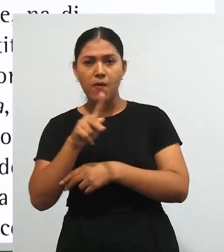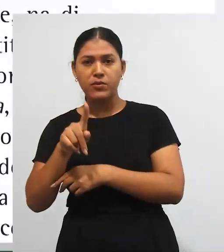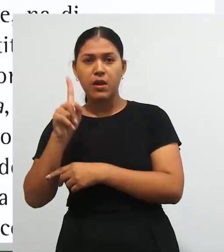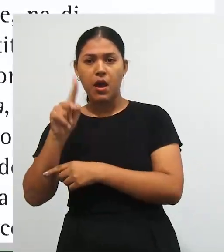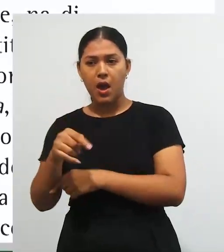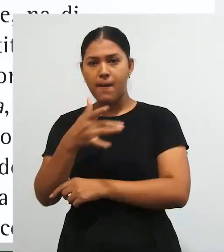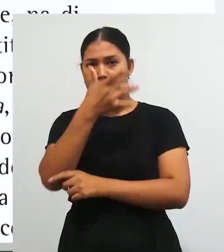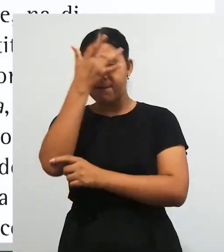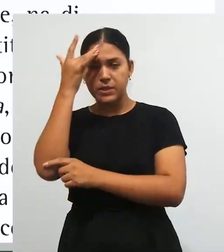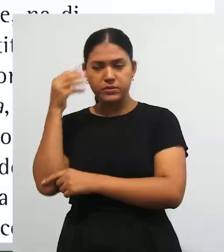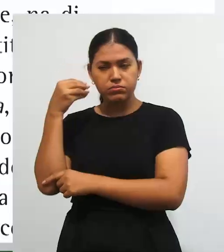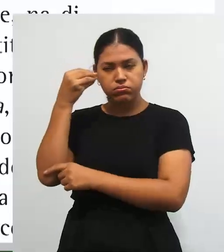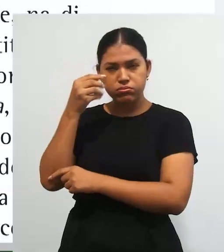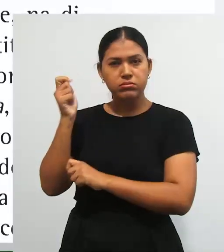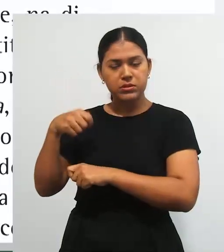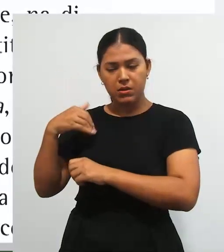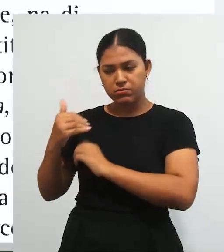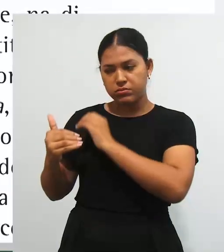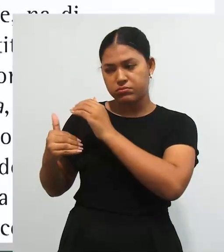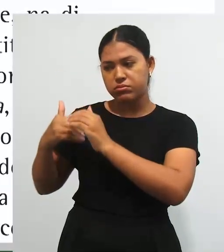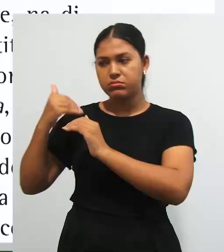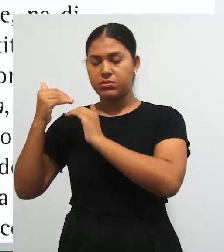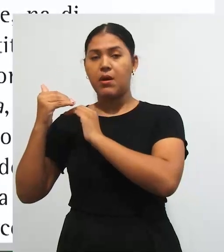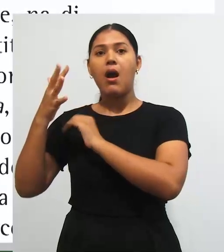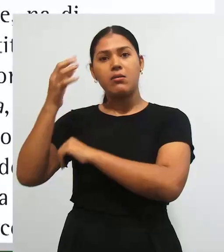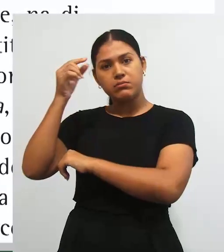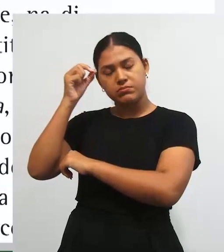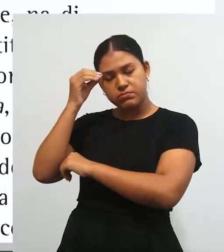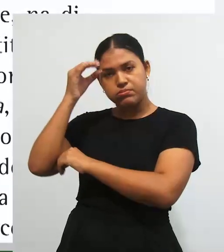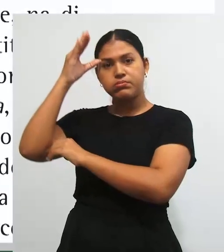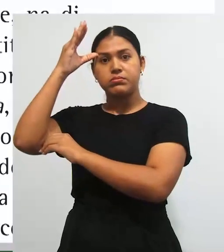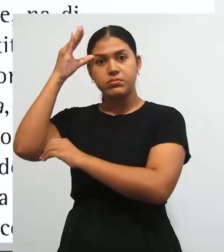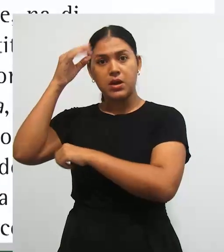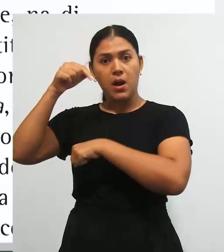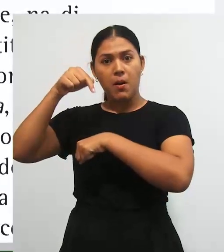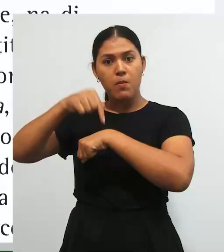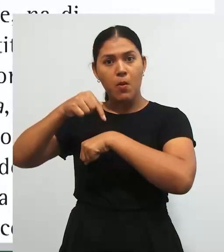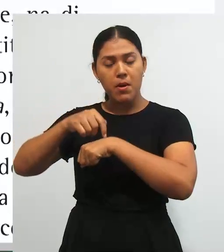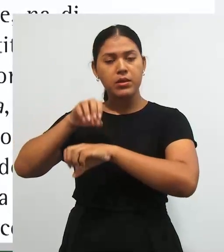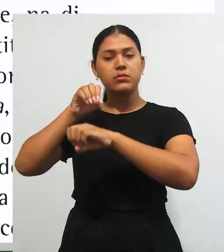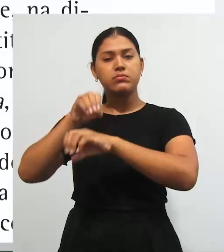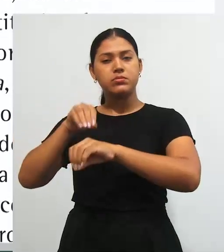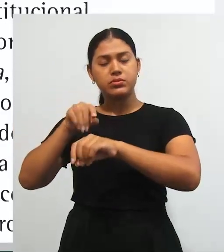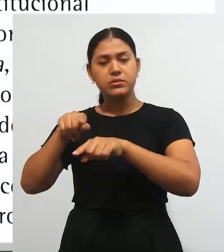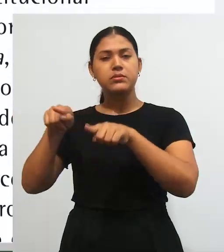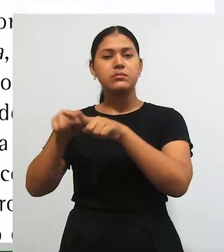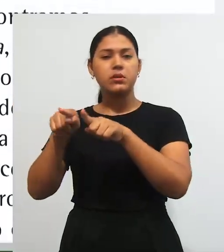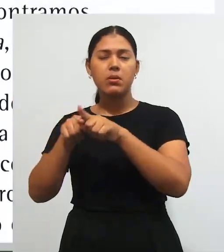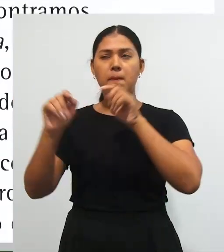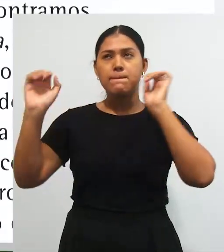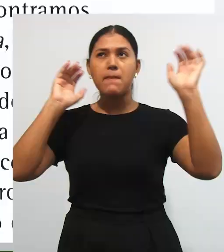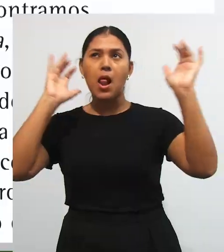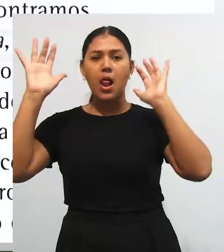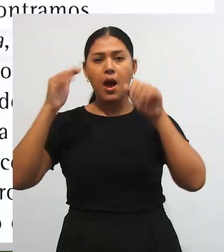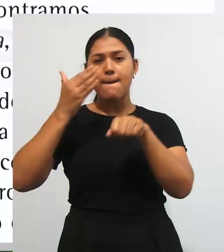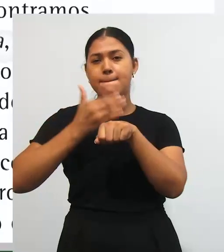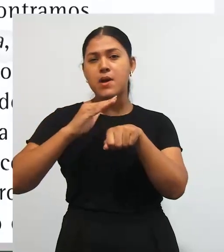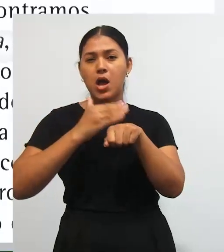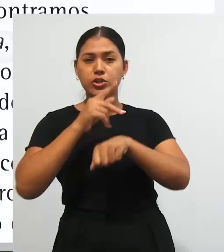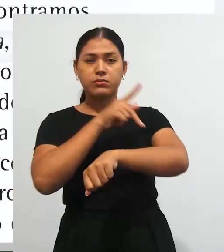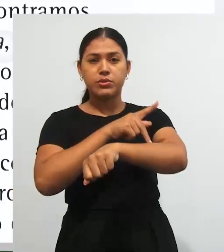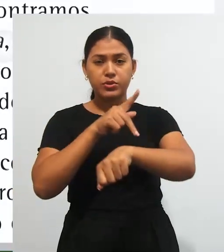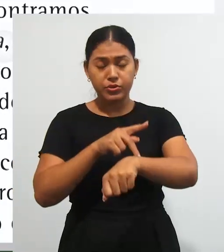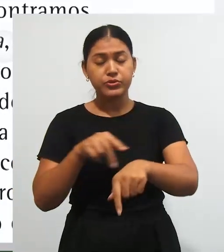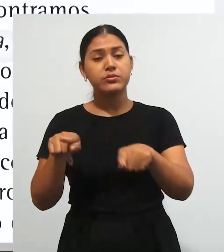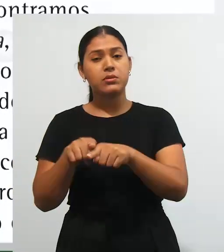como sujeitos que podem construir conhecimento sobre o ensinar, na reflexão crítica sobre sua atividade,